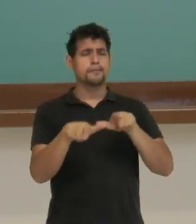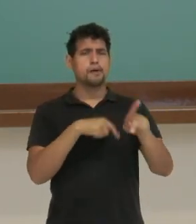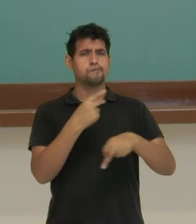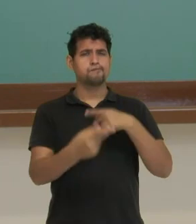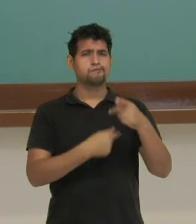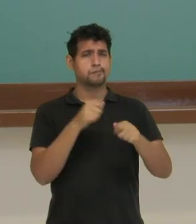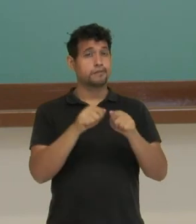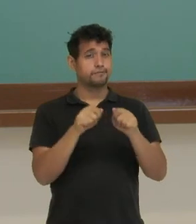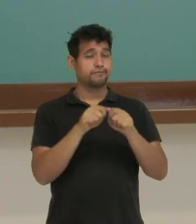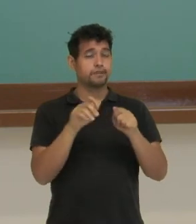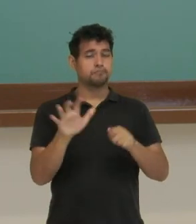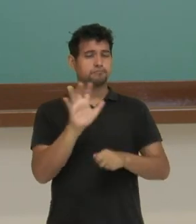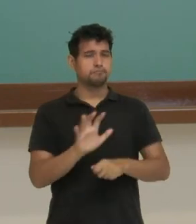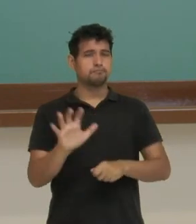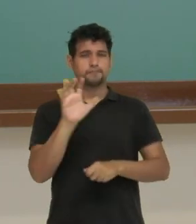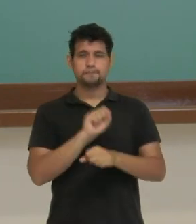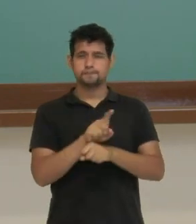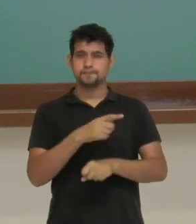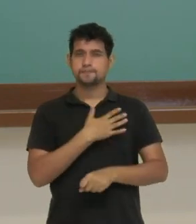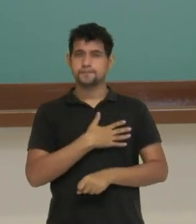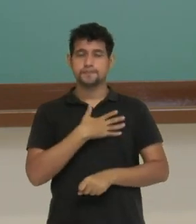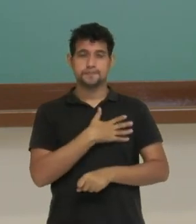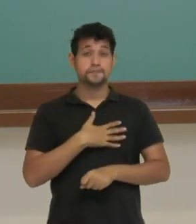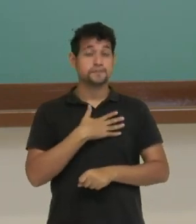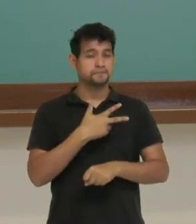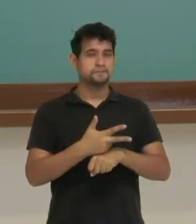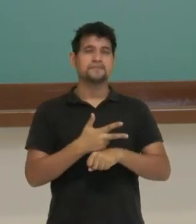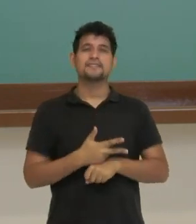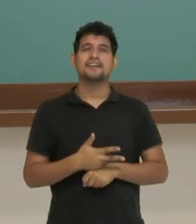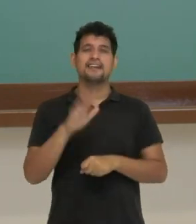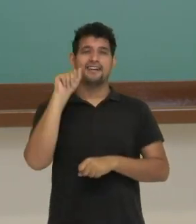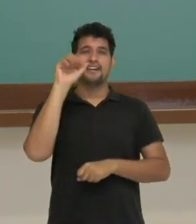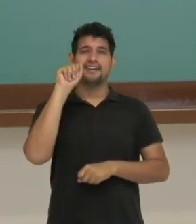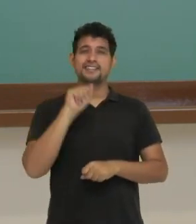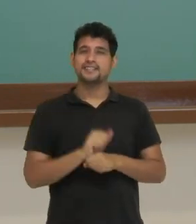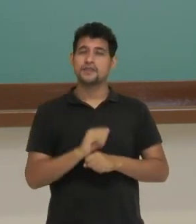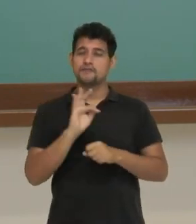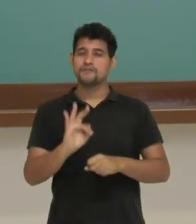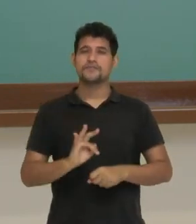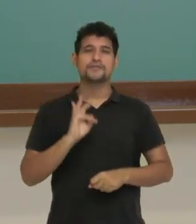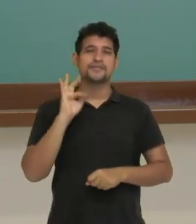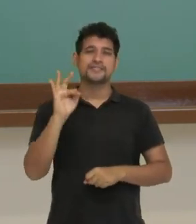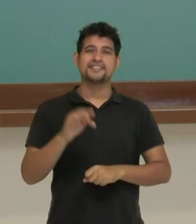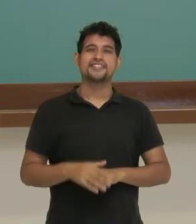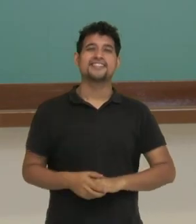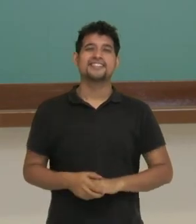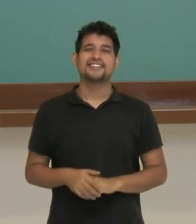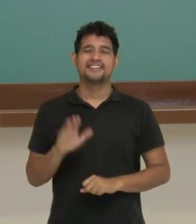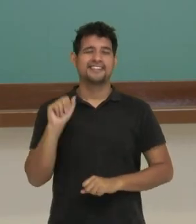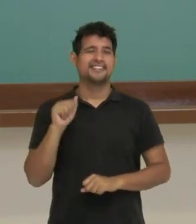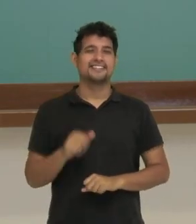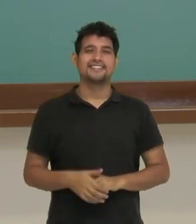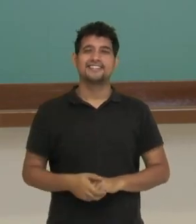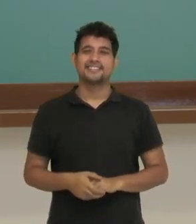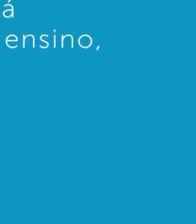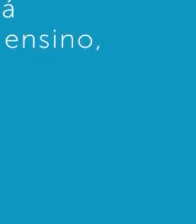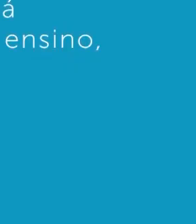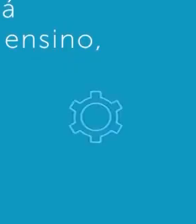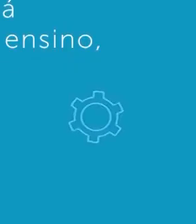econômicas desenvolvidas nessa região. Espero que vocês tenham gostado desse vídeo. Até o nosso próximo encontro, ok? Até mais!